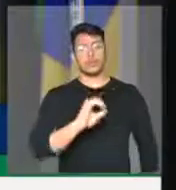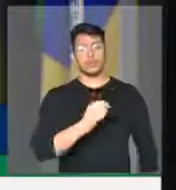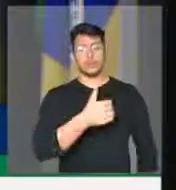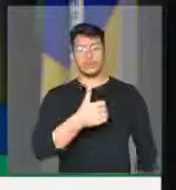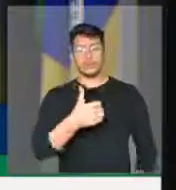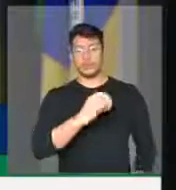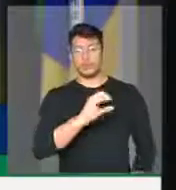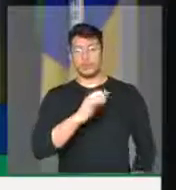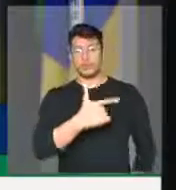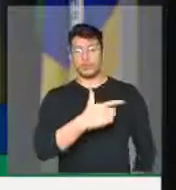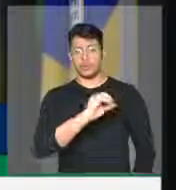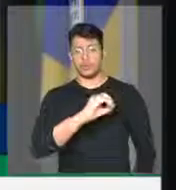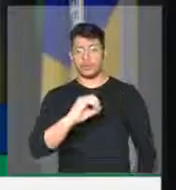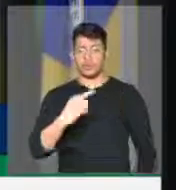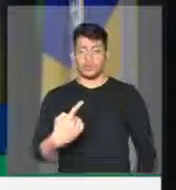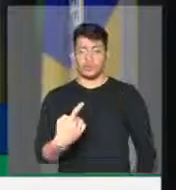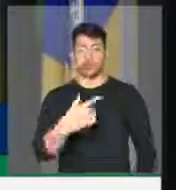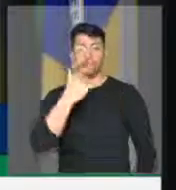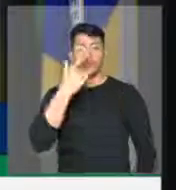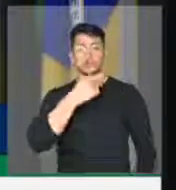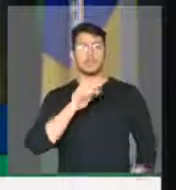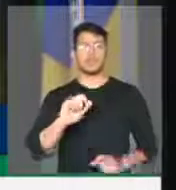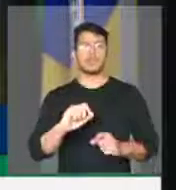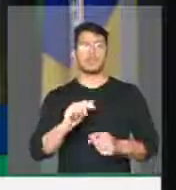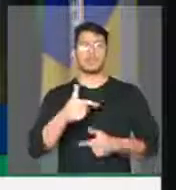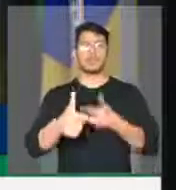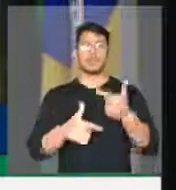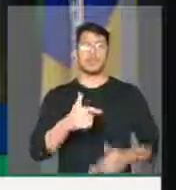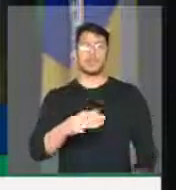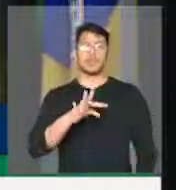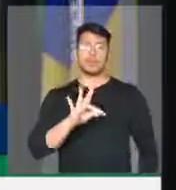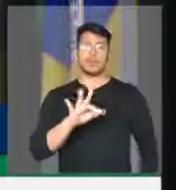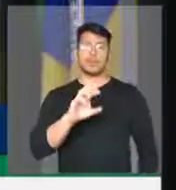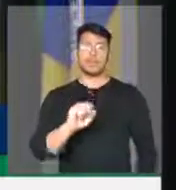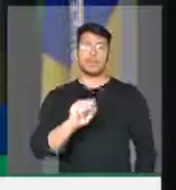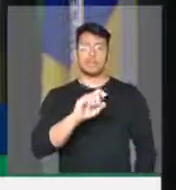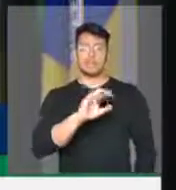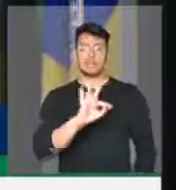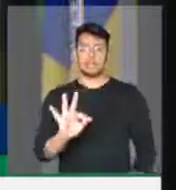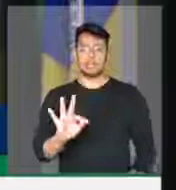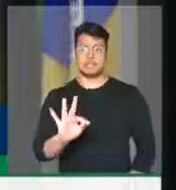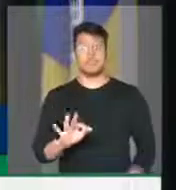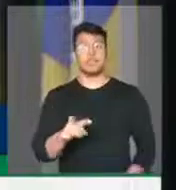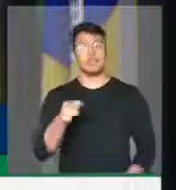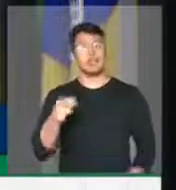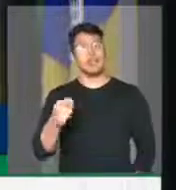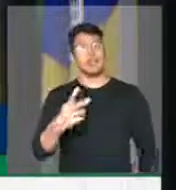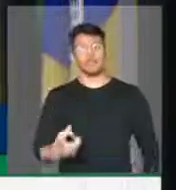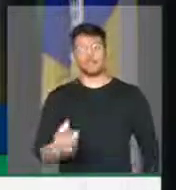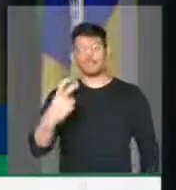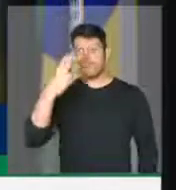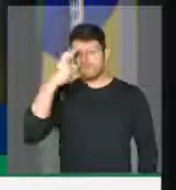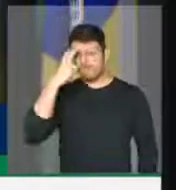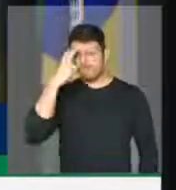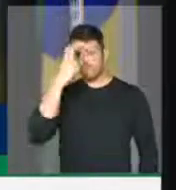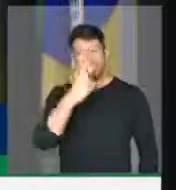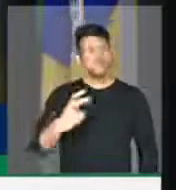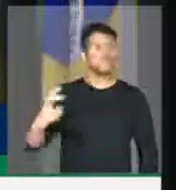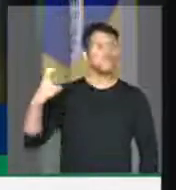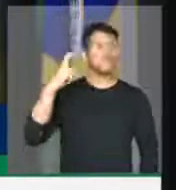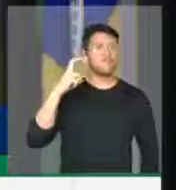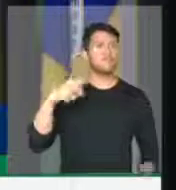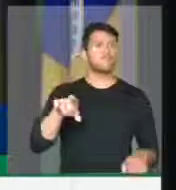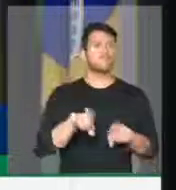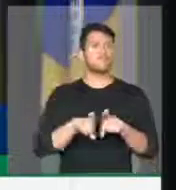Fernando Cardoso para o Tribunal Superior do Trabalho, com cuja inteligência, cultura, saber, dedicação ao direito do